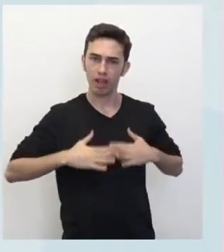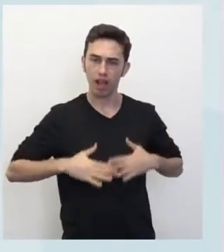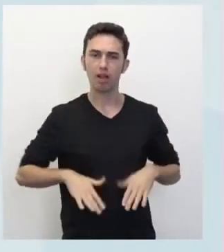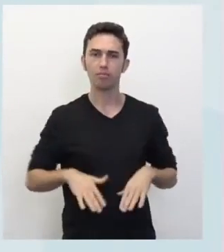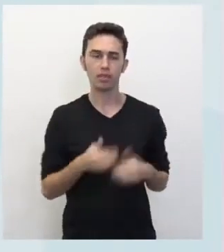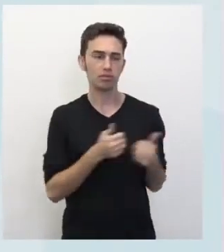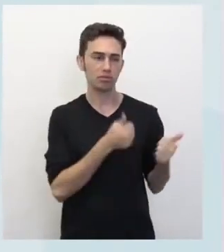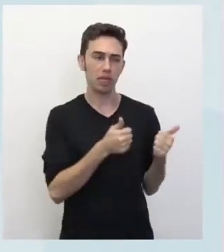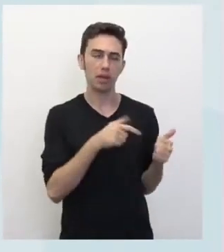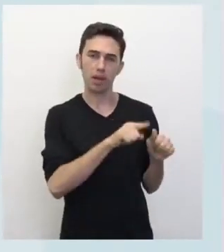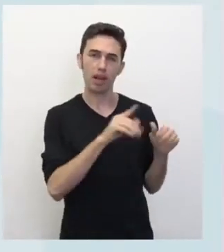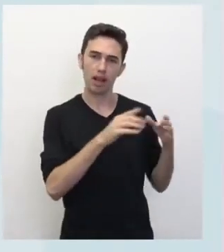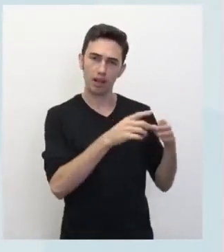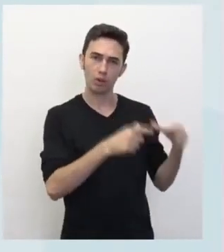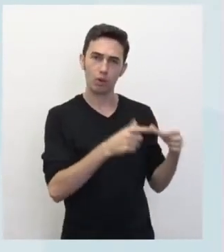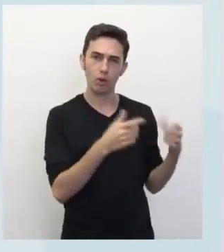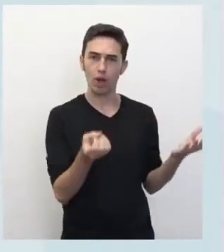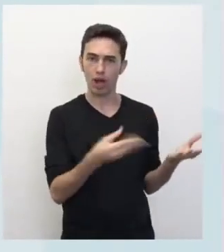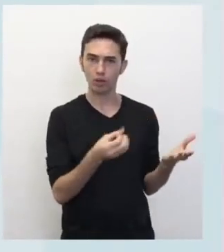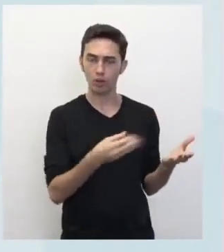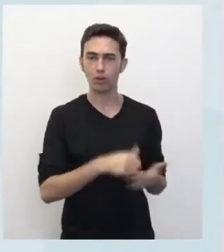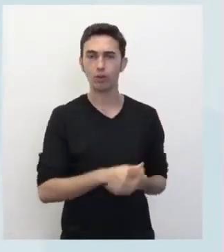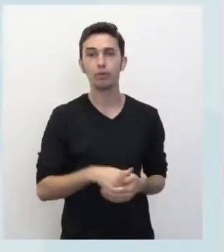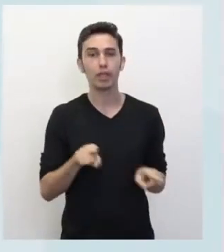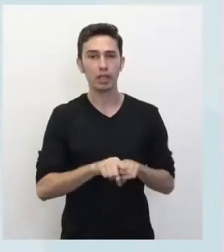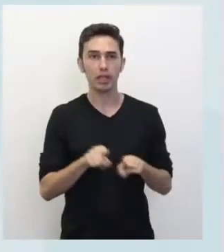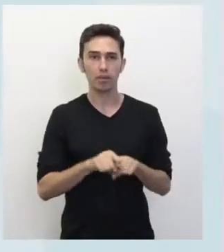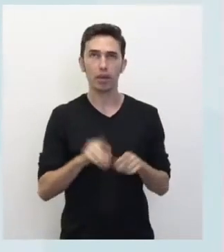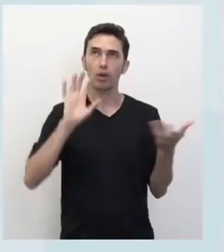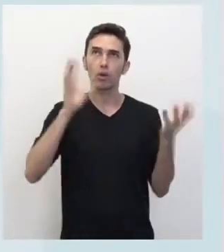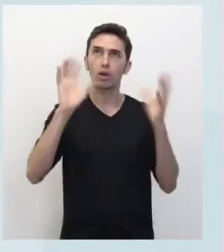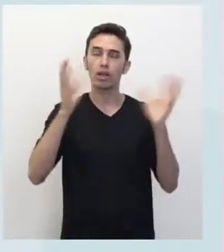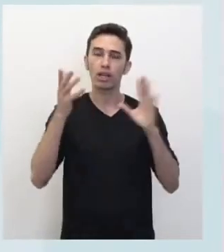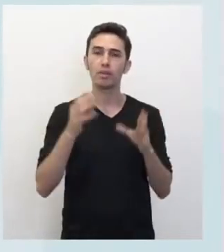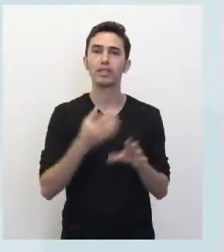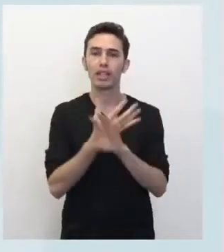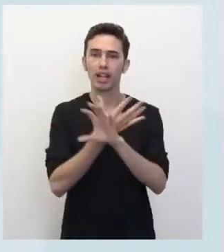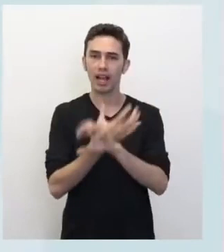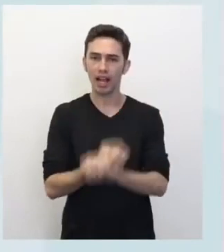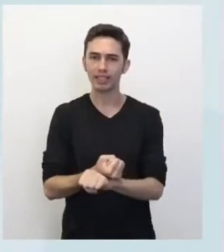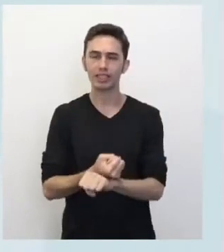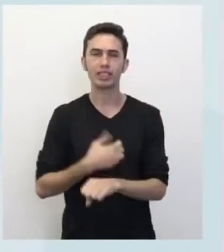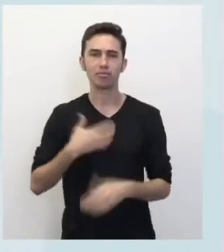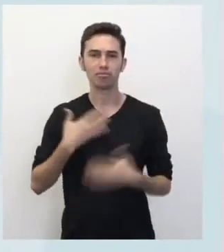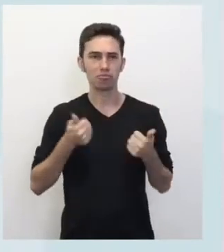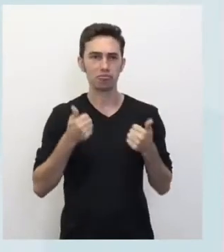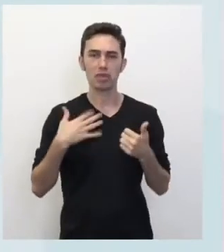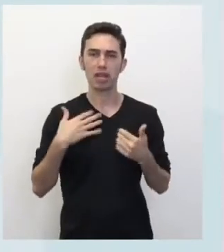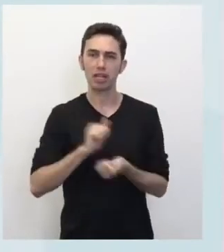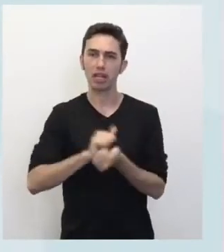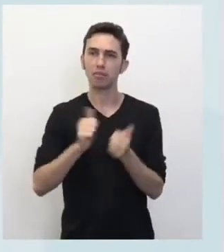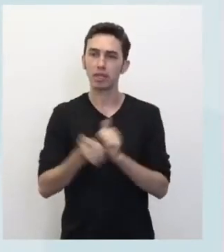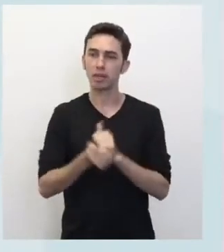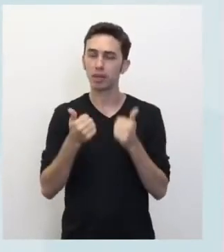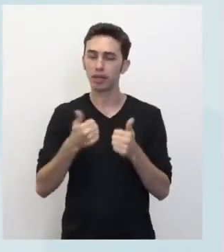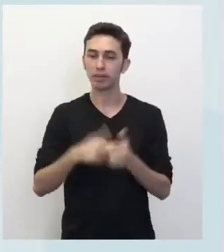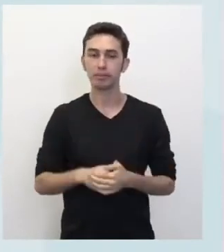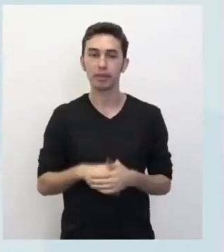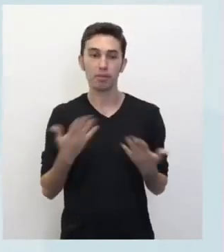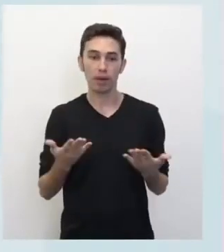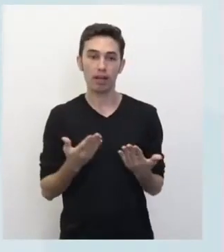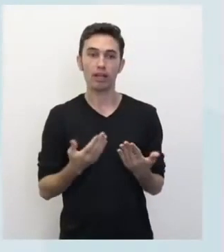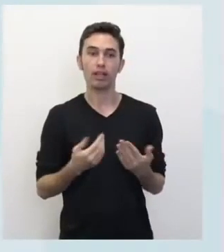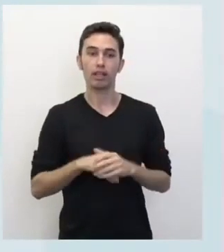novas habitações e se acostumando com o clima da caatinga. Para auxiliar na recuperação dos animais, após